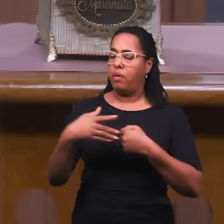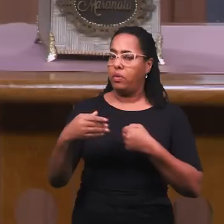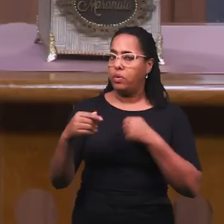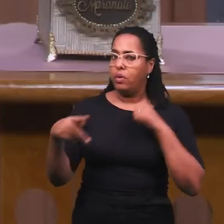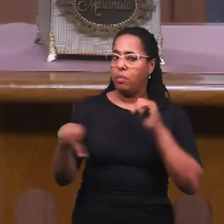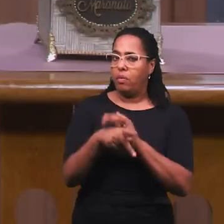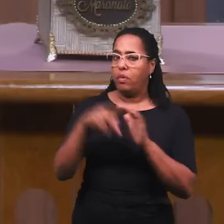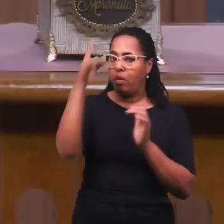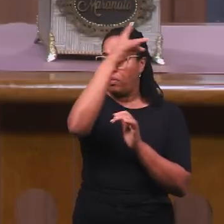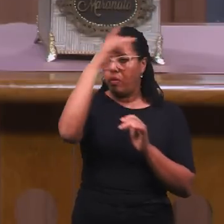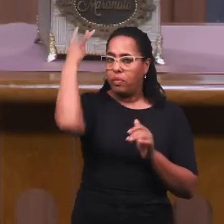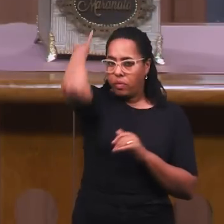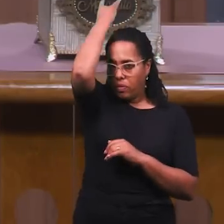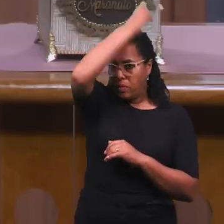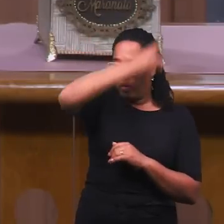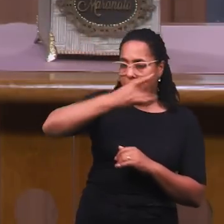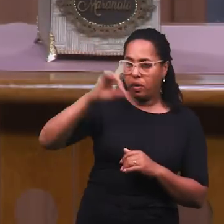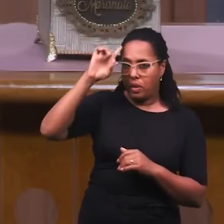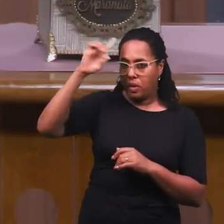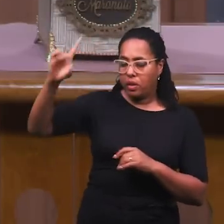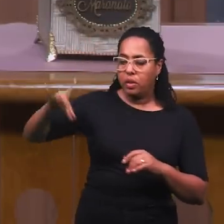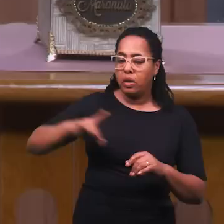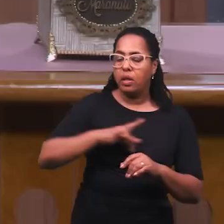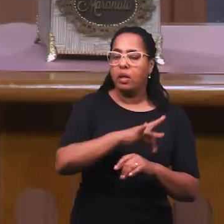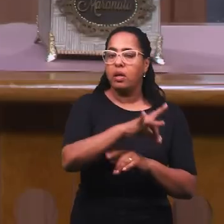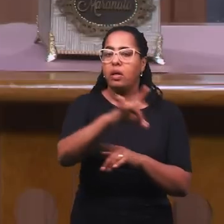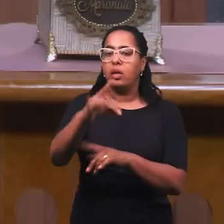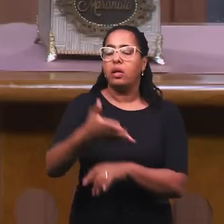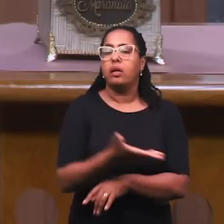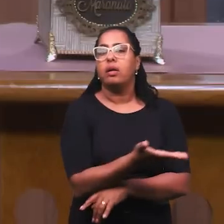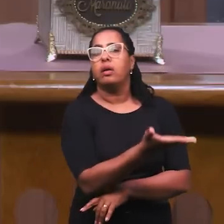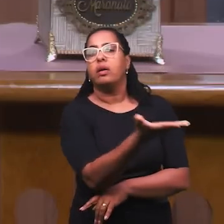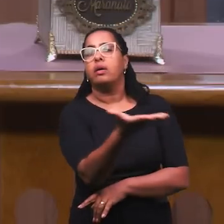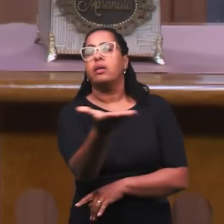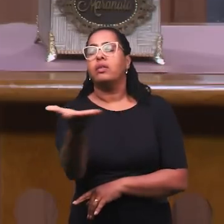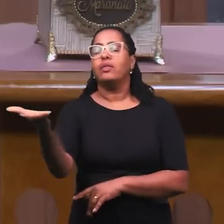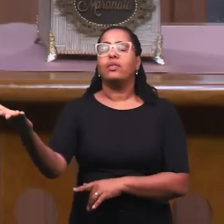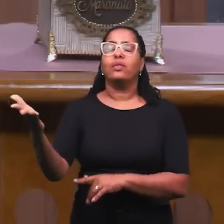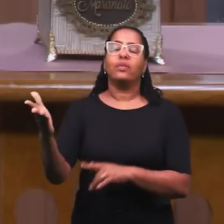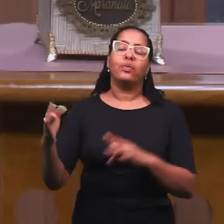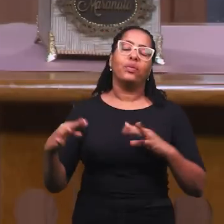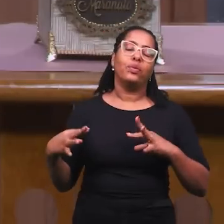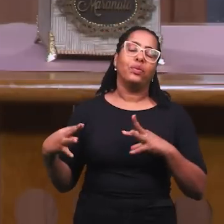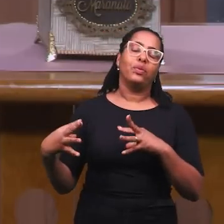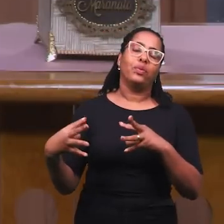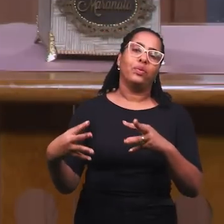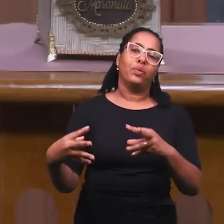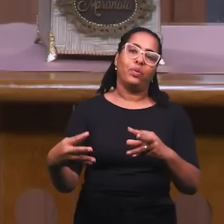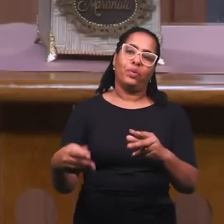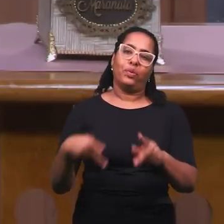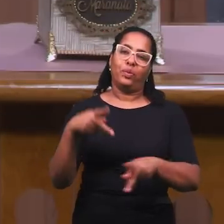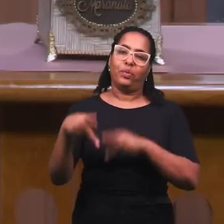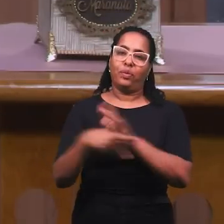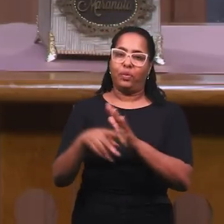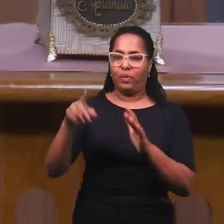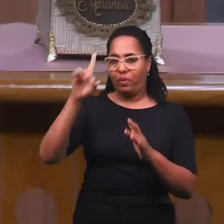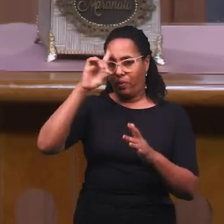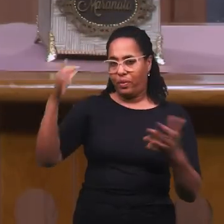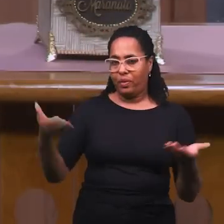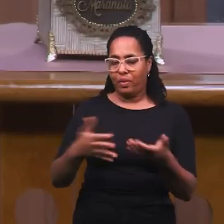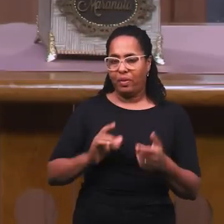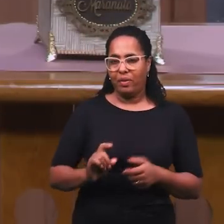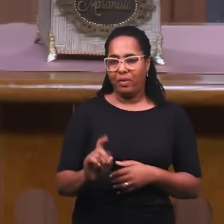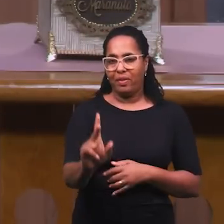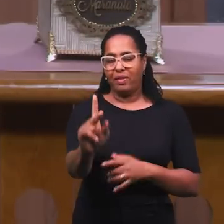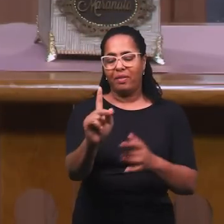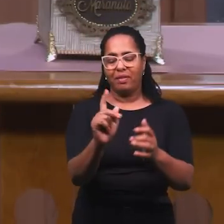ternas consolações do Espírito Santo de Deus, repouse, irmãos, sobre cada um de vós e todo o povo de Deus,